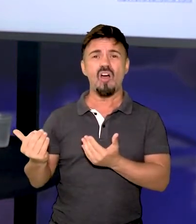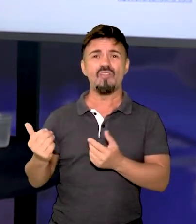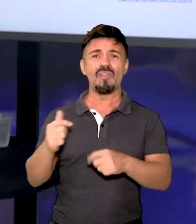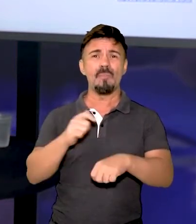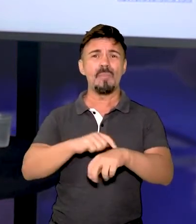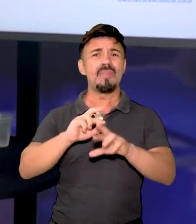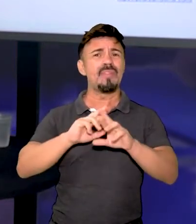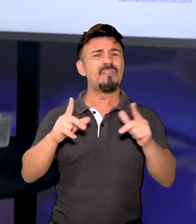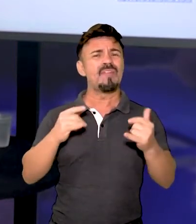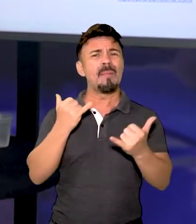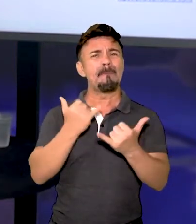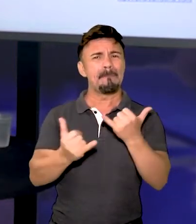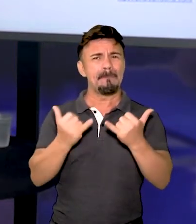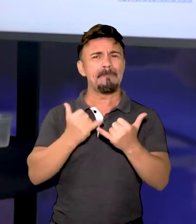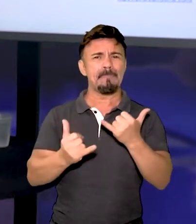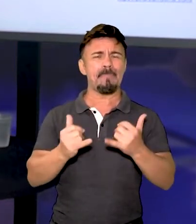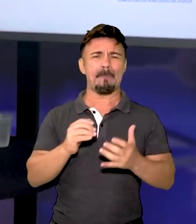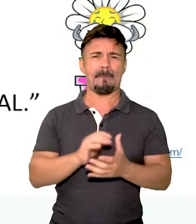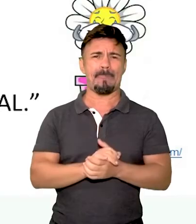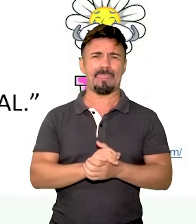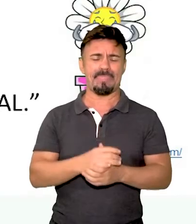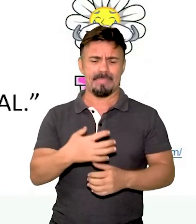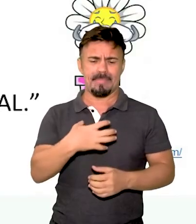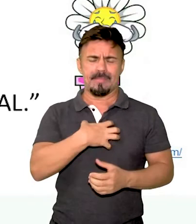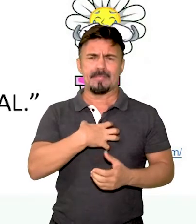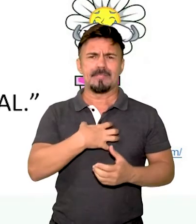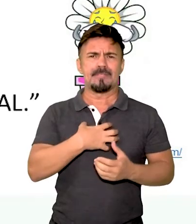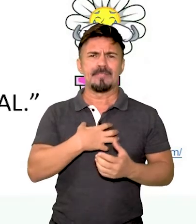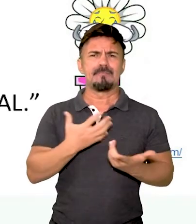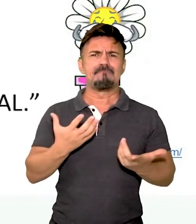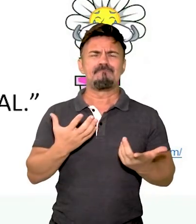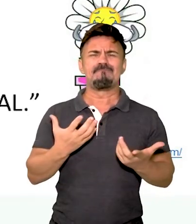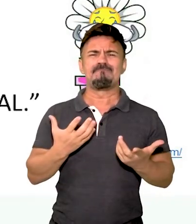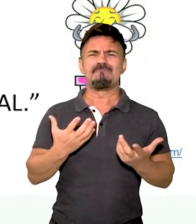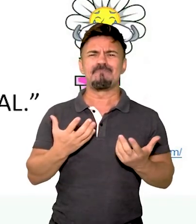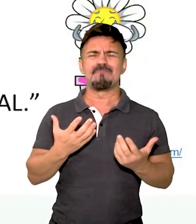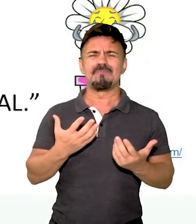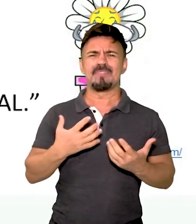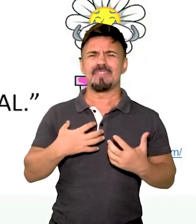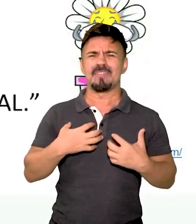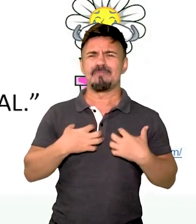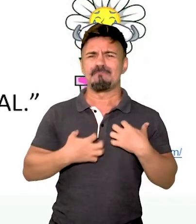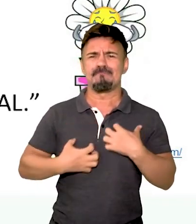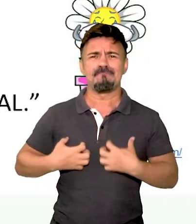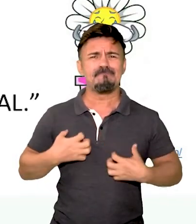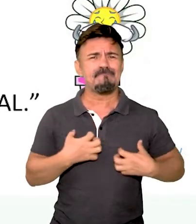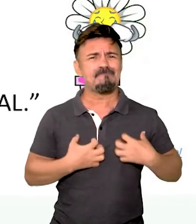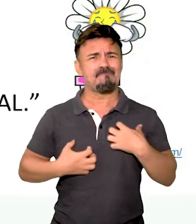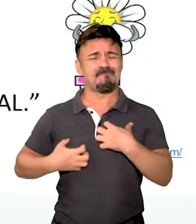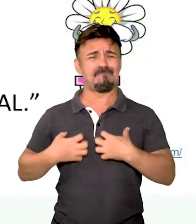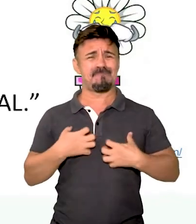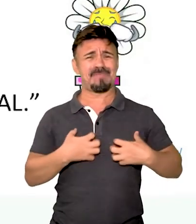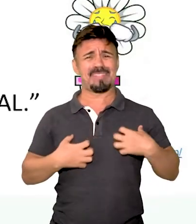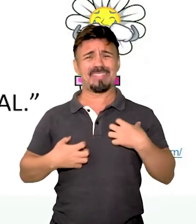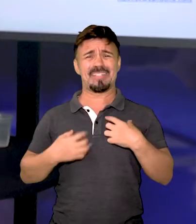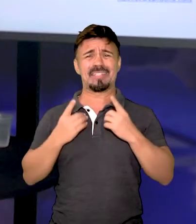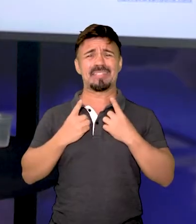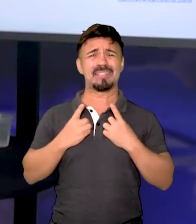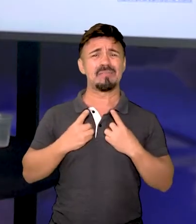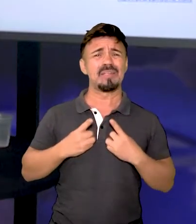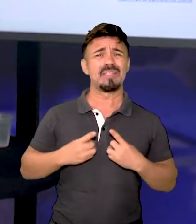tempo parecidos. Sentimentos de contrariedade, aborrecimentos, mau-humores,